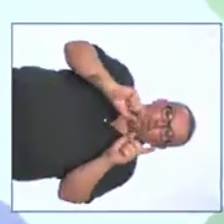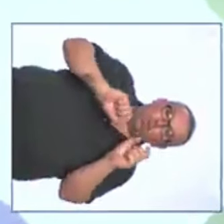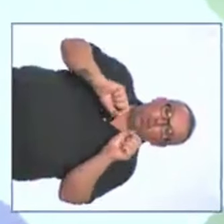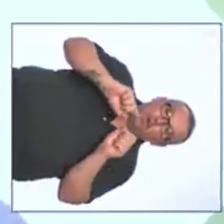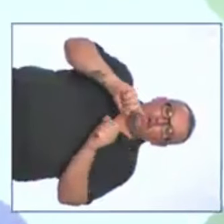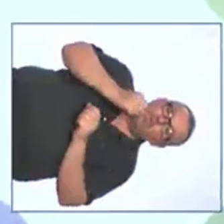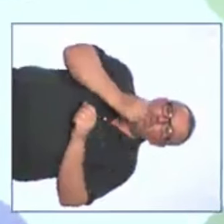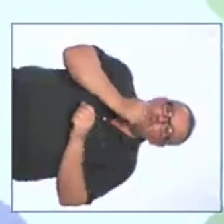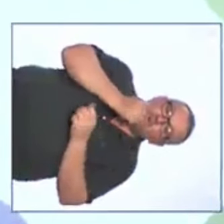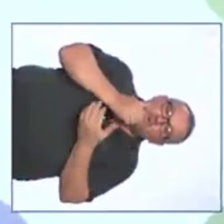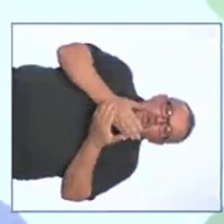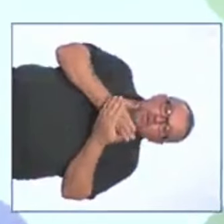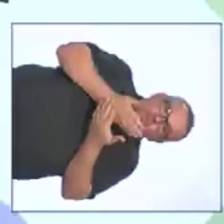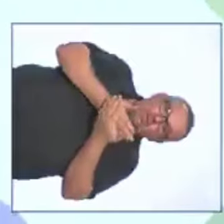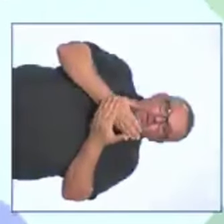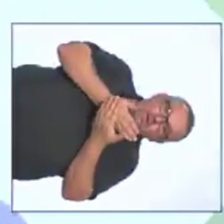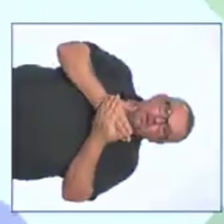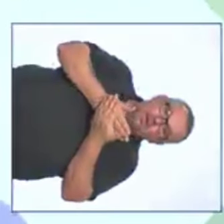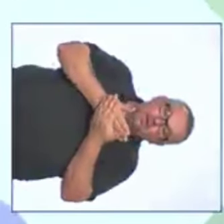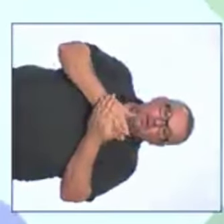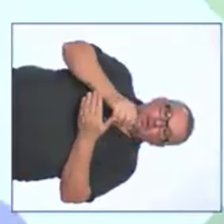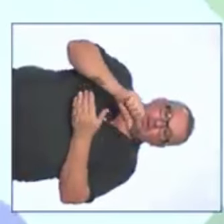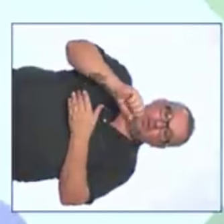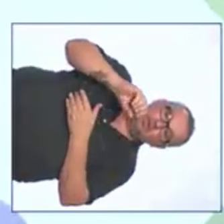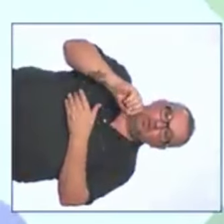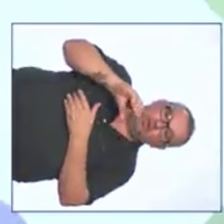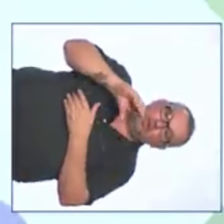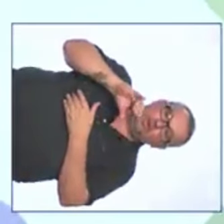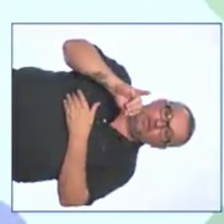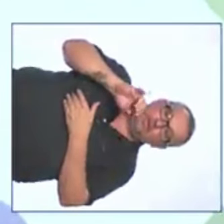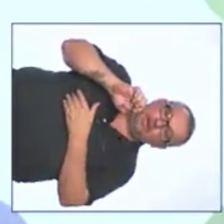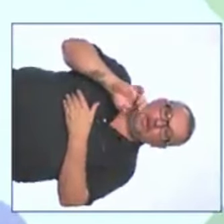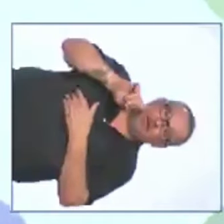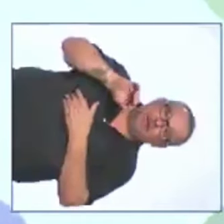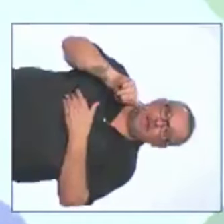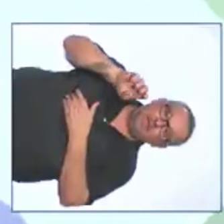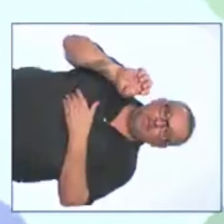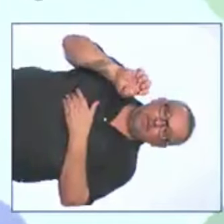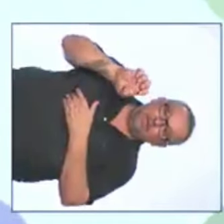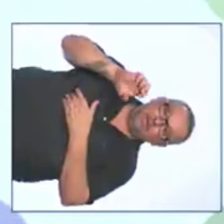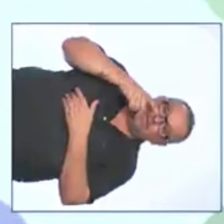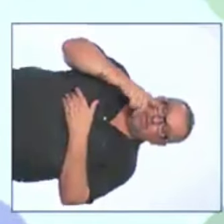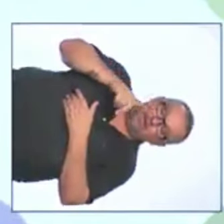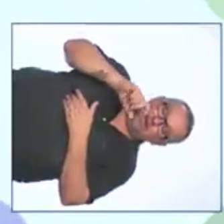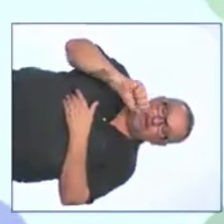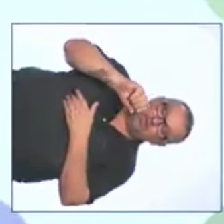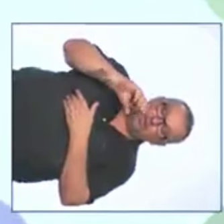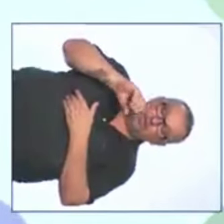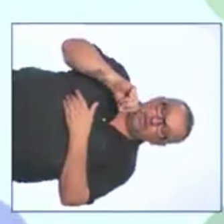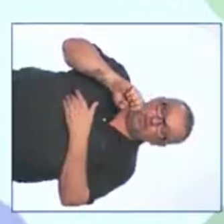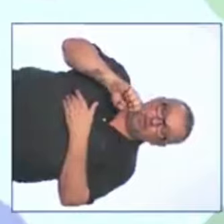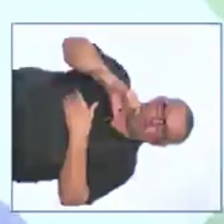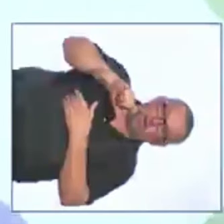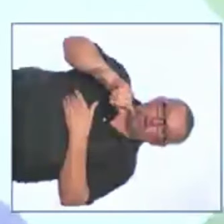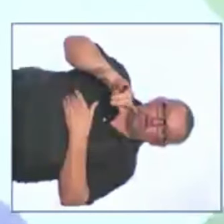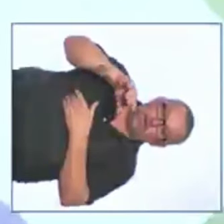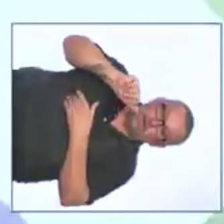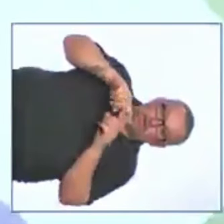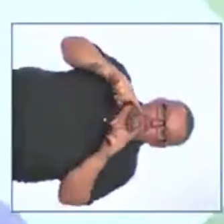ciência que estuda a sociedade na verdade a chama sociologia mas por exemplo quando a gente estuda se chamam